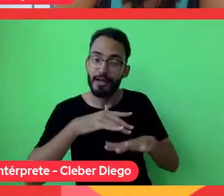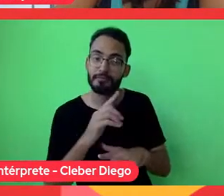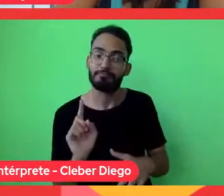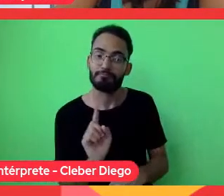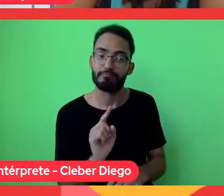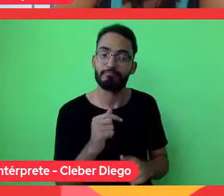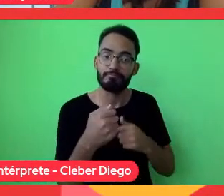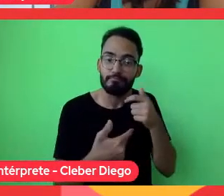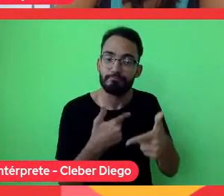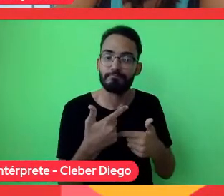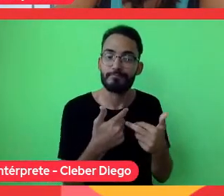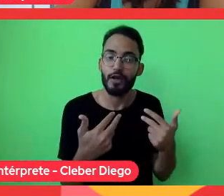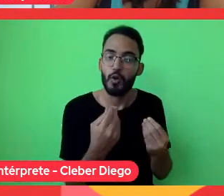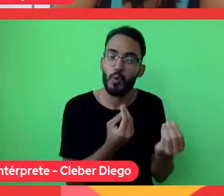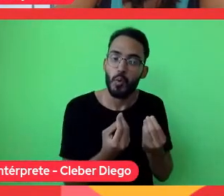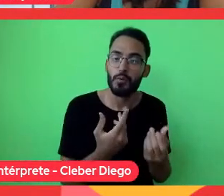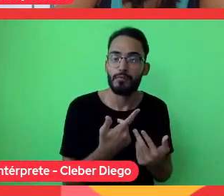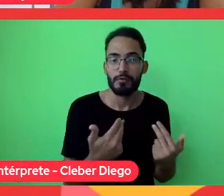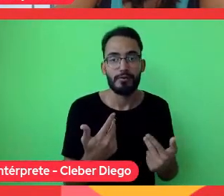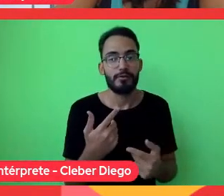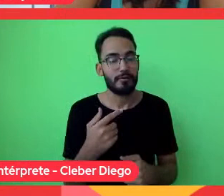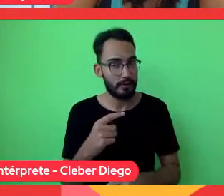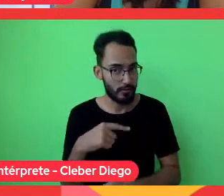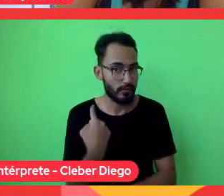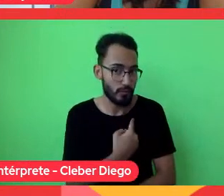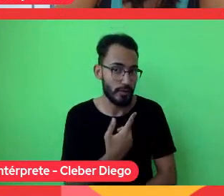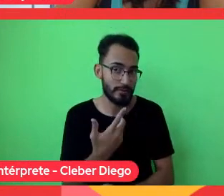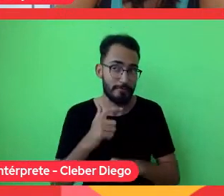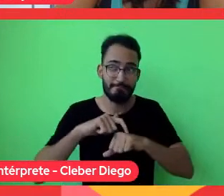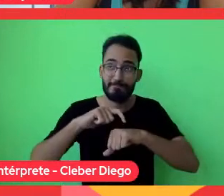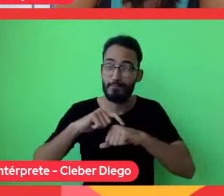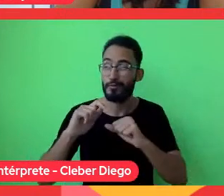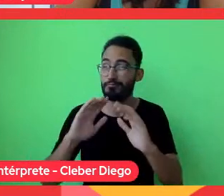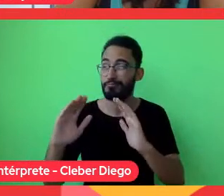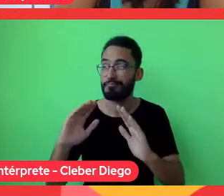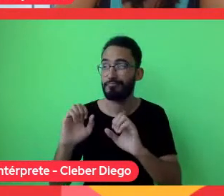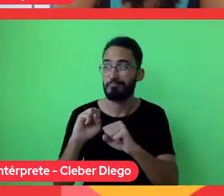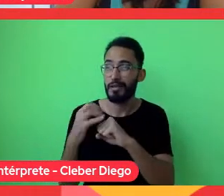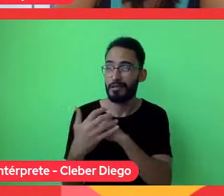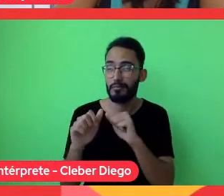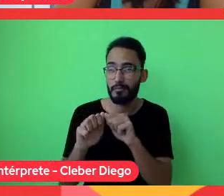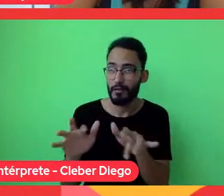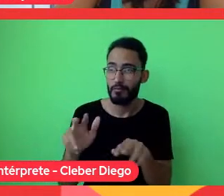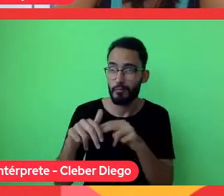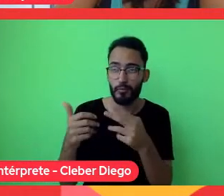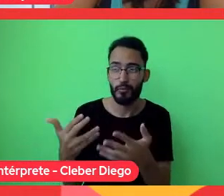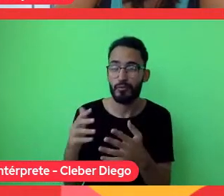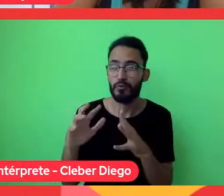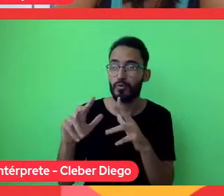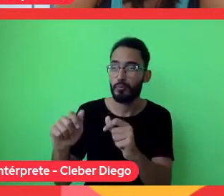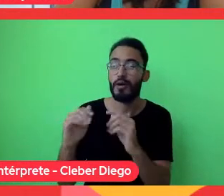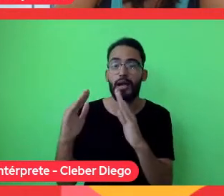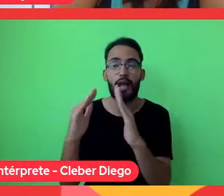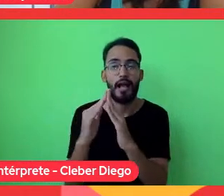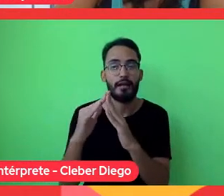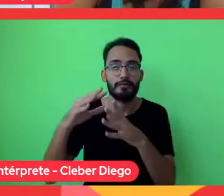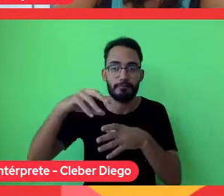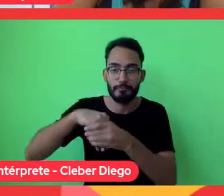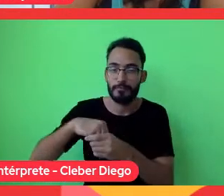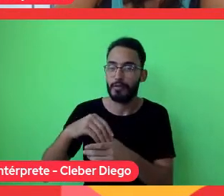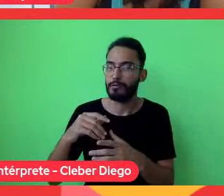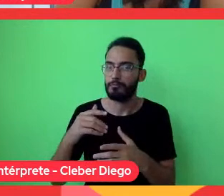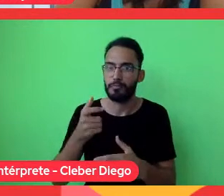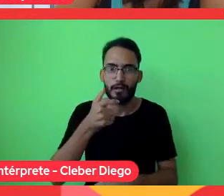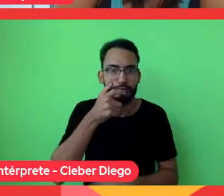fala sobre isso, né? A gente imagina que, ainda mais em período pandêmico, que está todo mundo nas suas residências, sempre super produtivos,